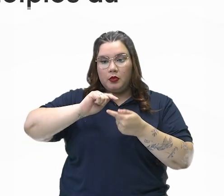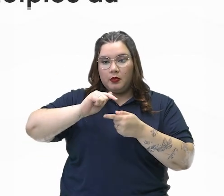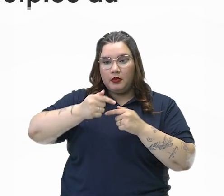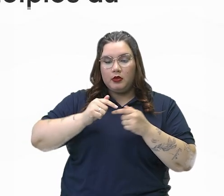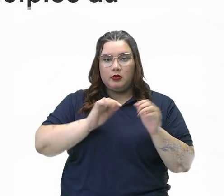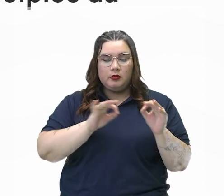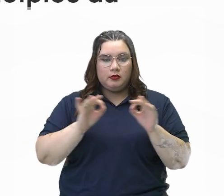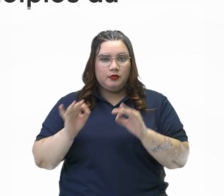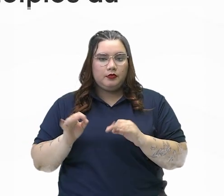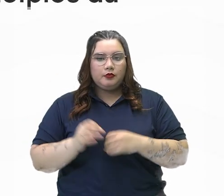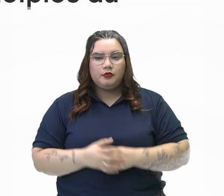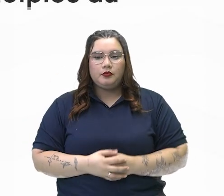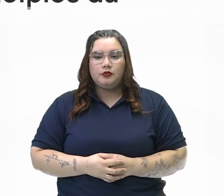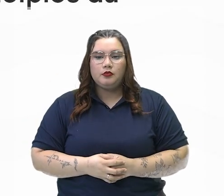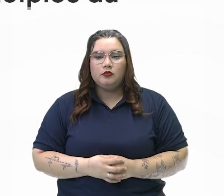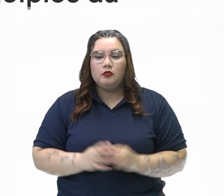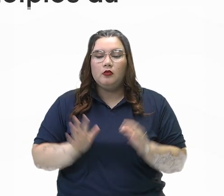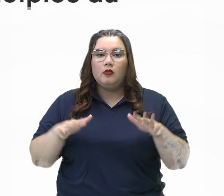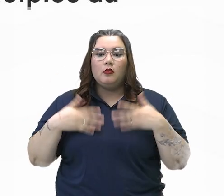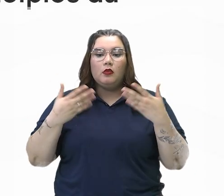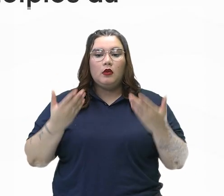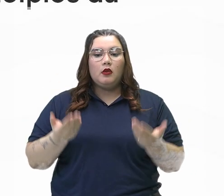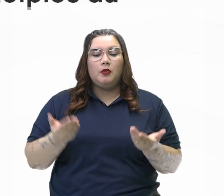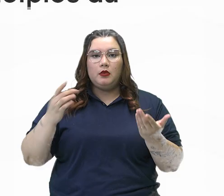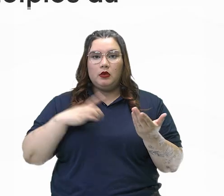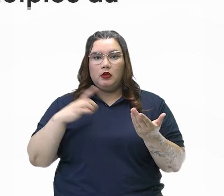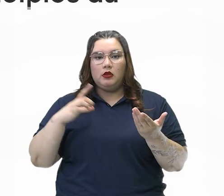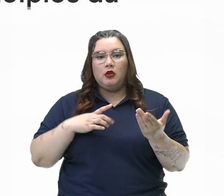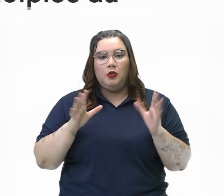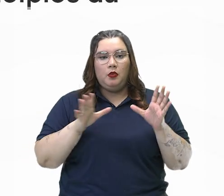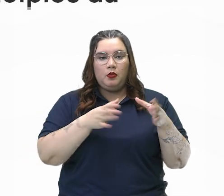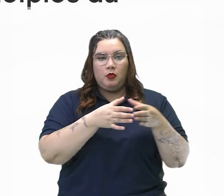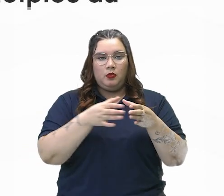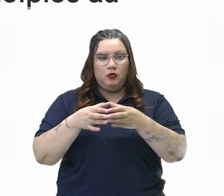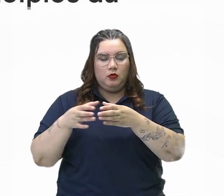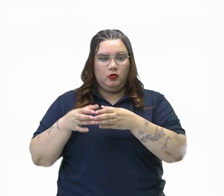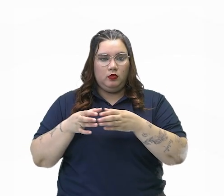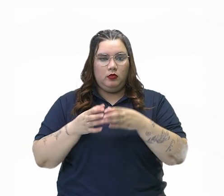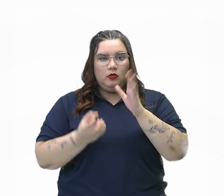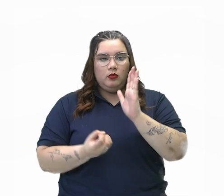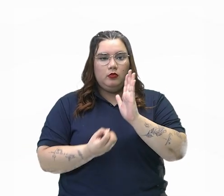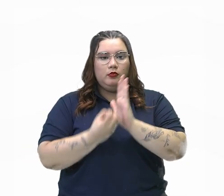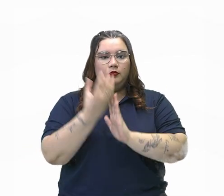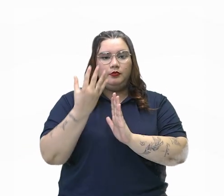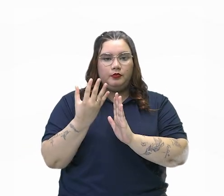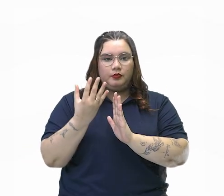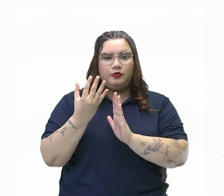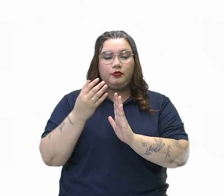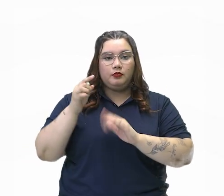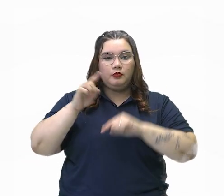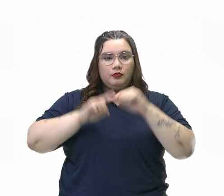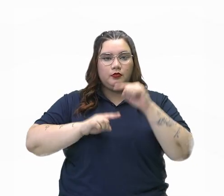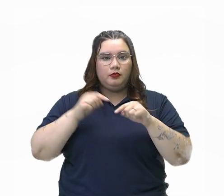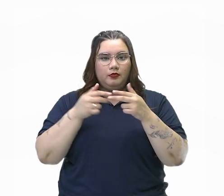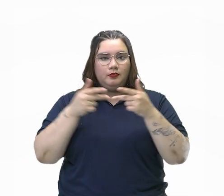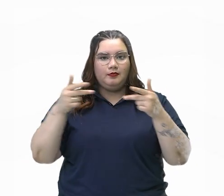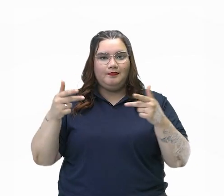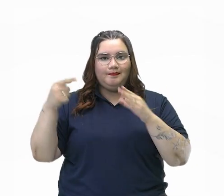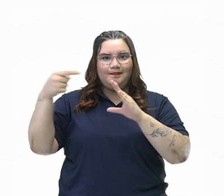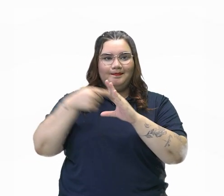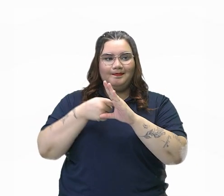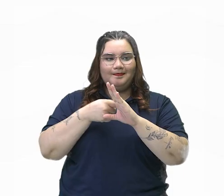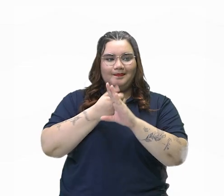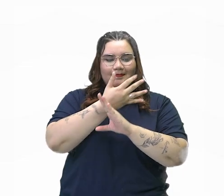tá, pessoal? E aí nós temos os grupos, né, que formam instrumentos ópticos. Nós podemos